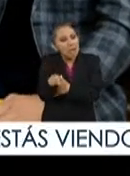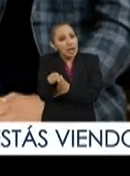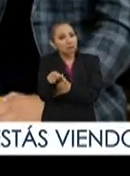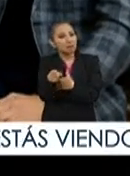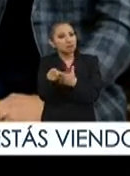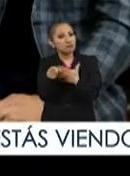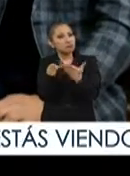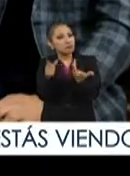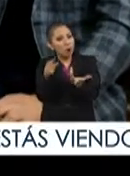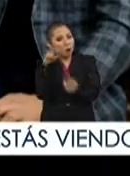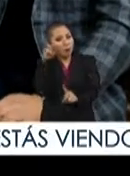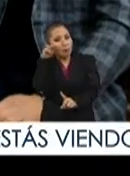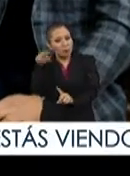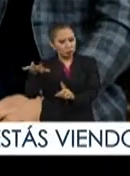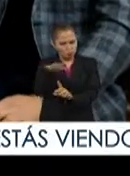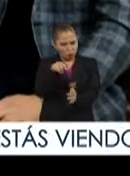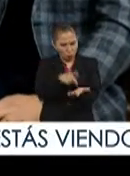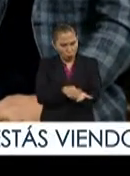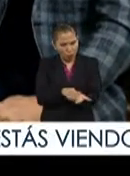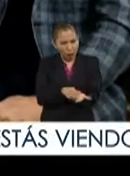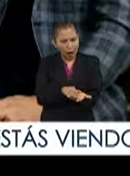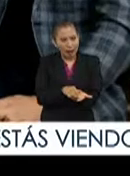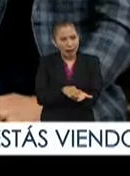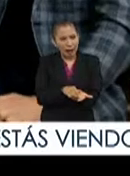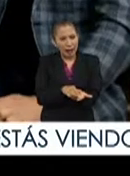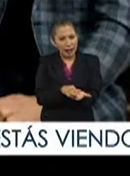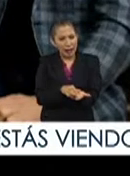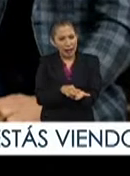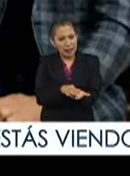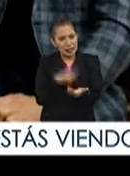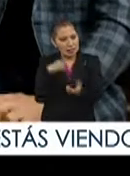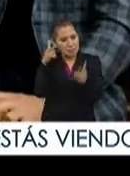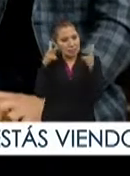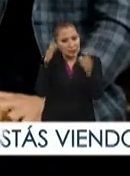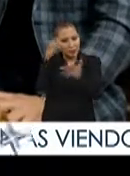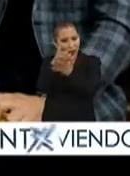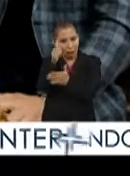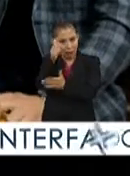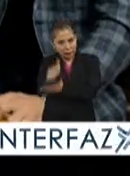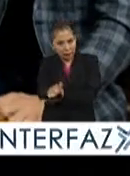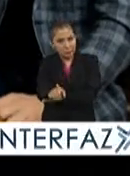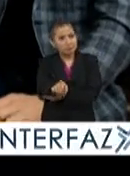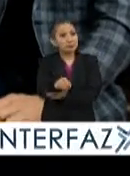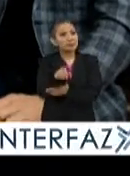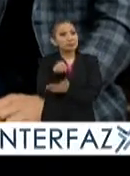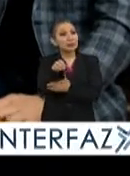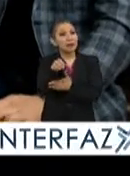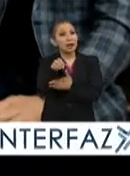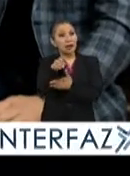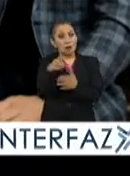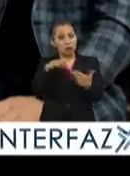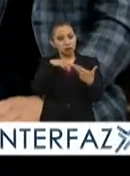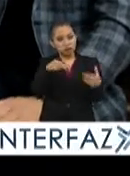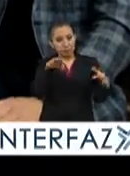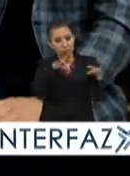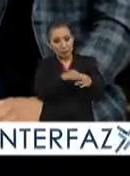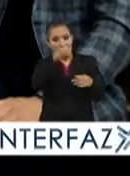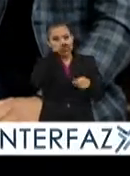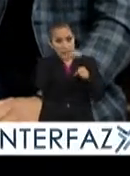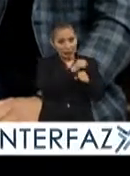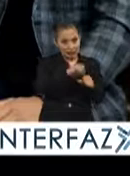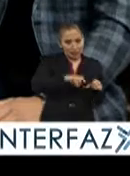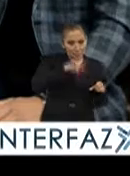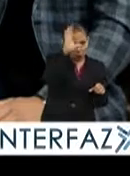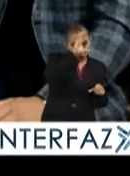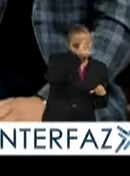ser visto e vivenciado desta forma, né? Ligado a nós aqui da Secretaria de